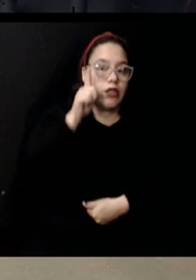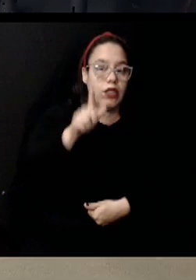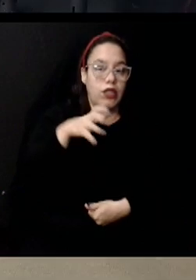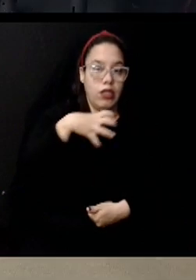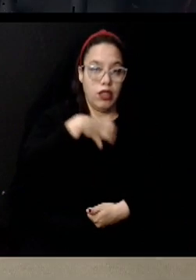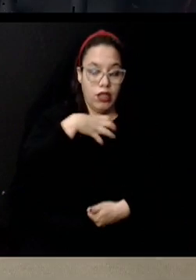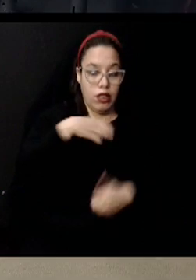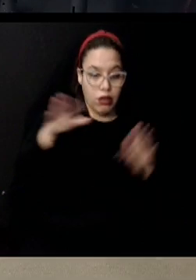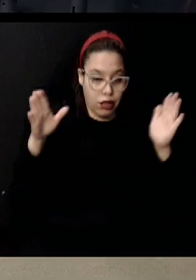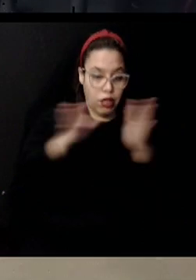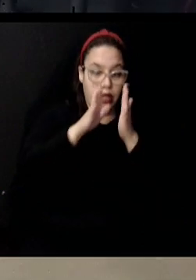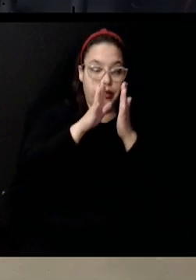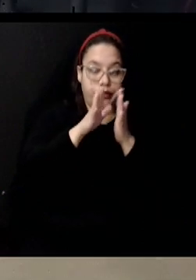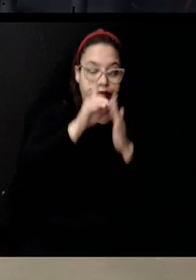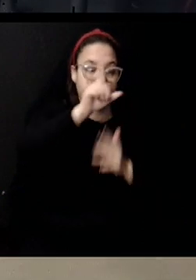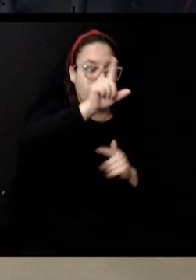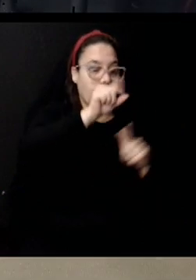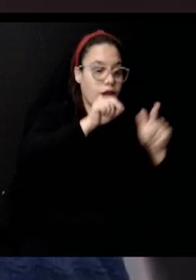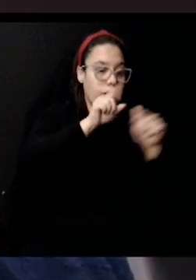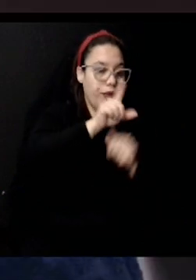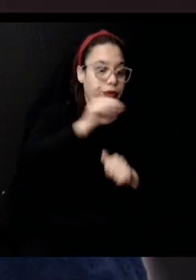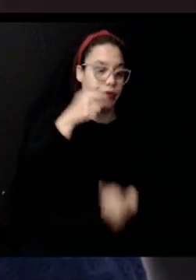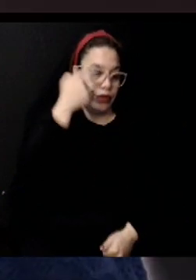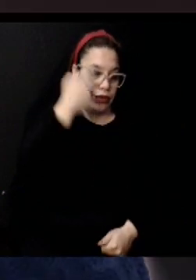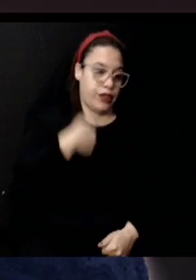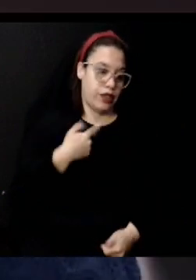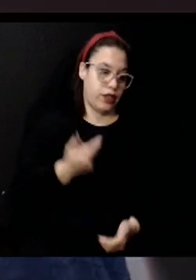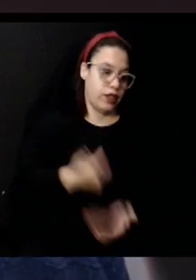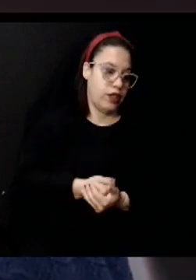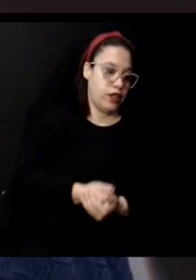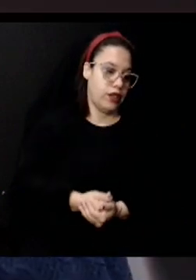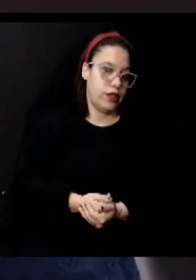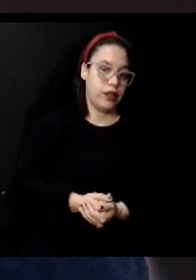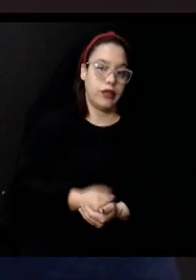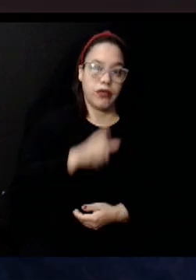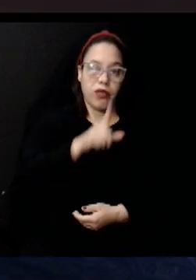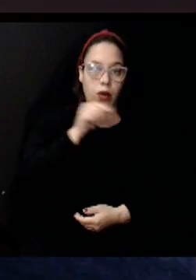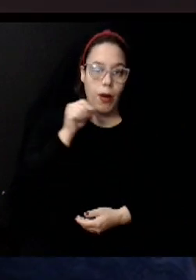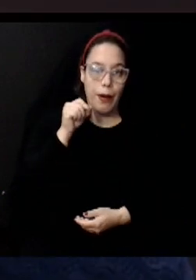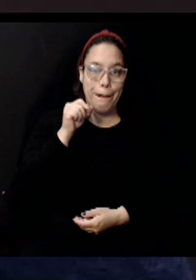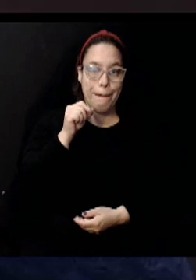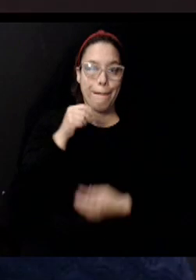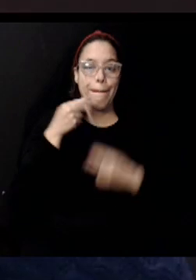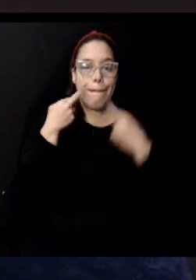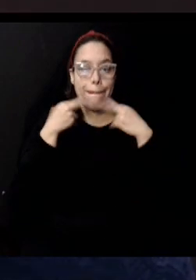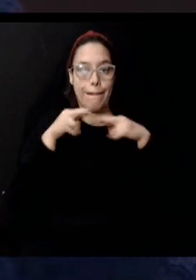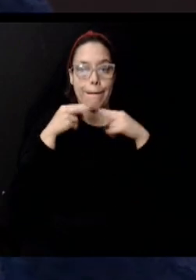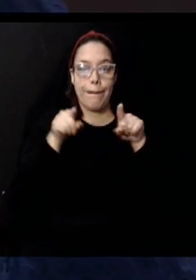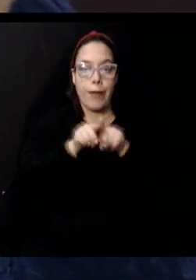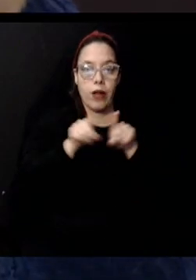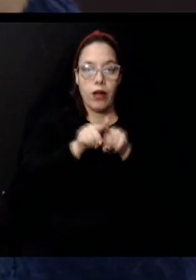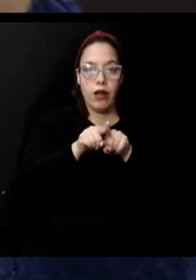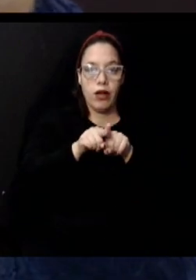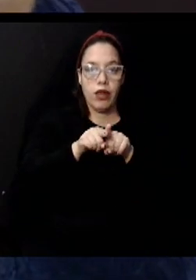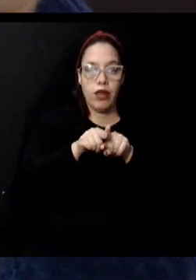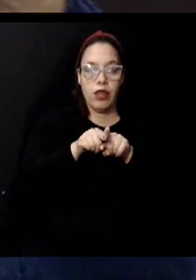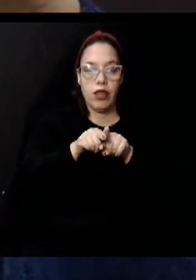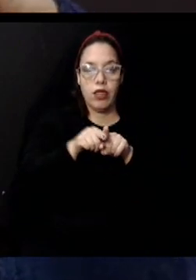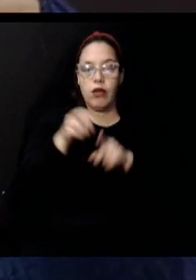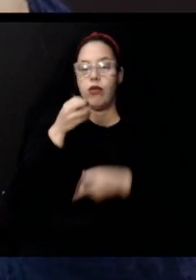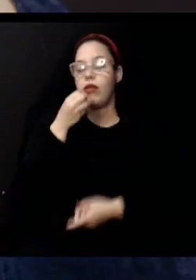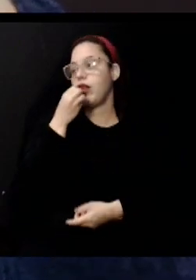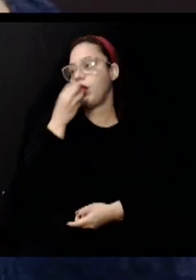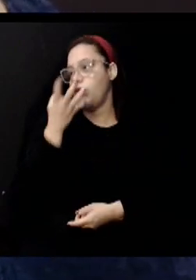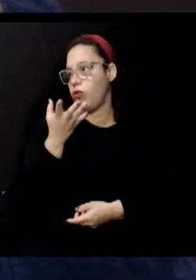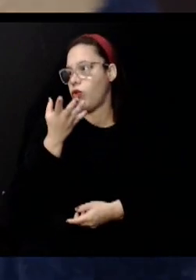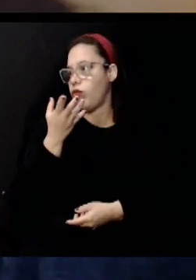está escolhendo fugir de si mesma. É a questão da escolha. E a questão da reclamação também é o bom senso. Você tem que ter o bom senso para